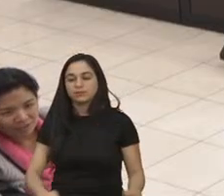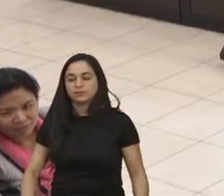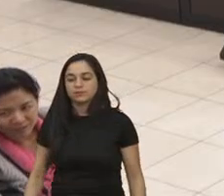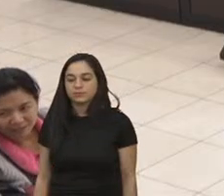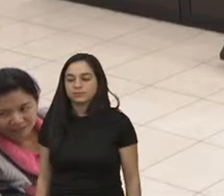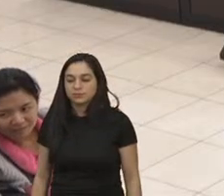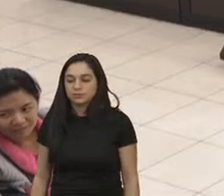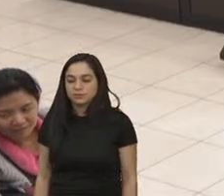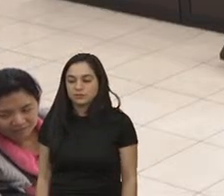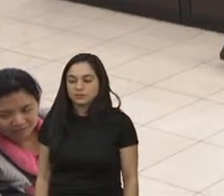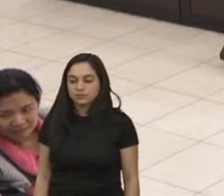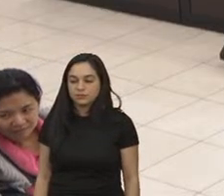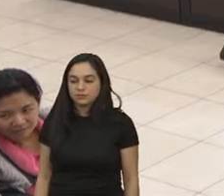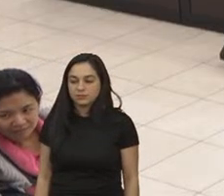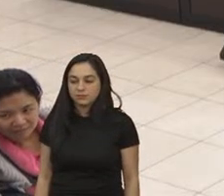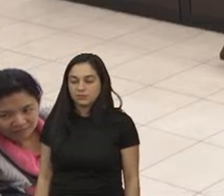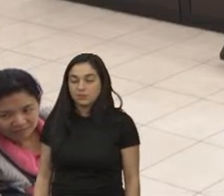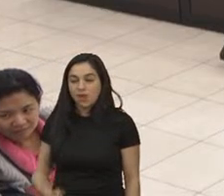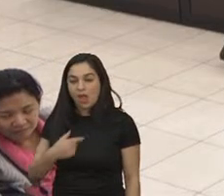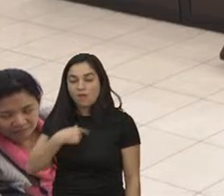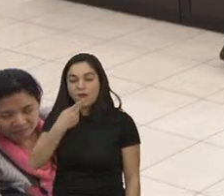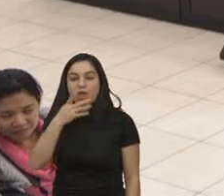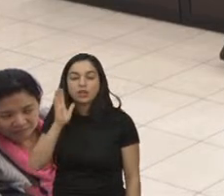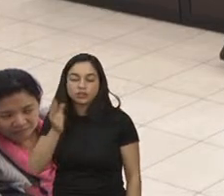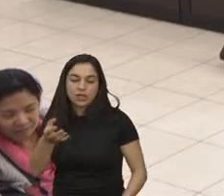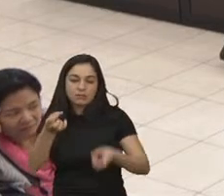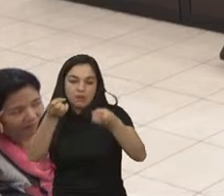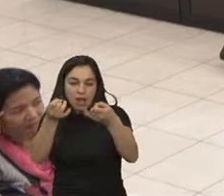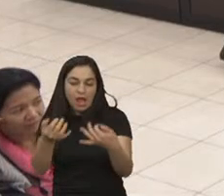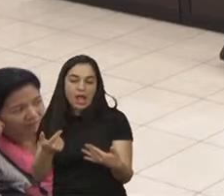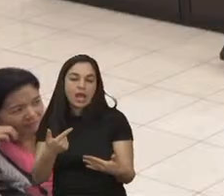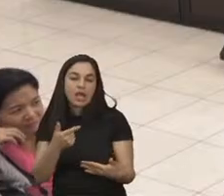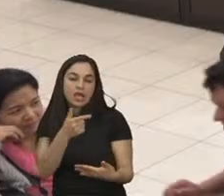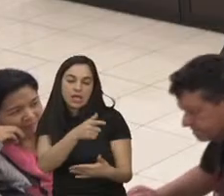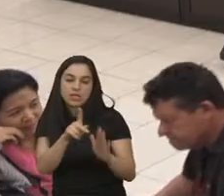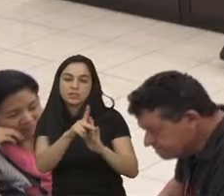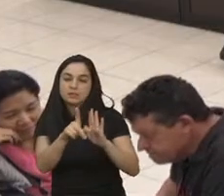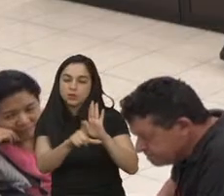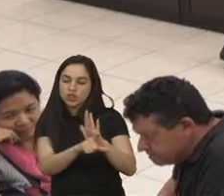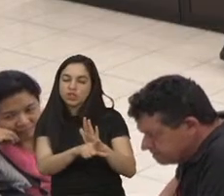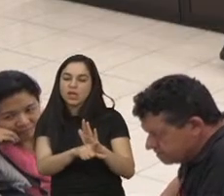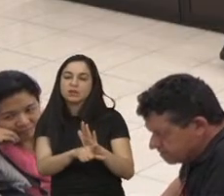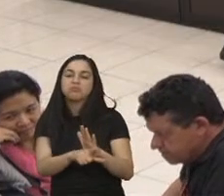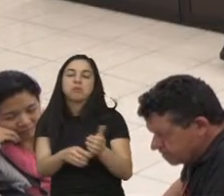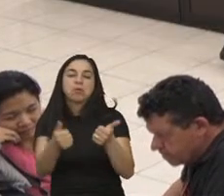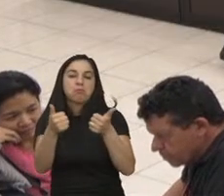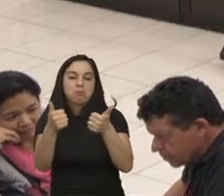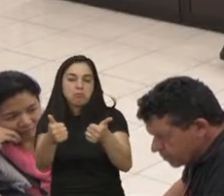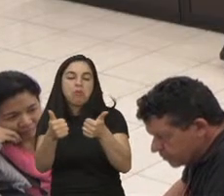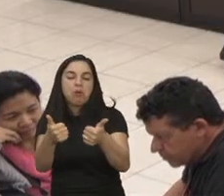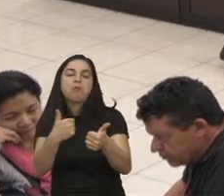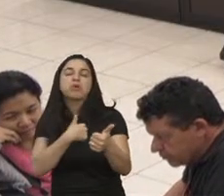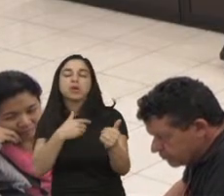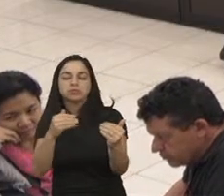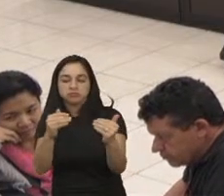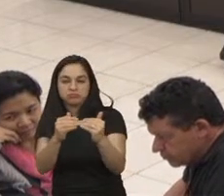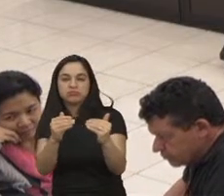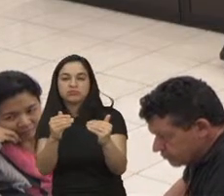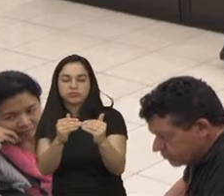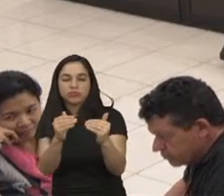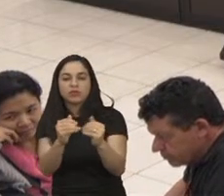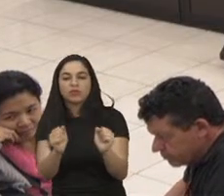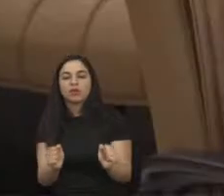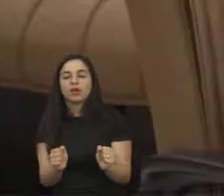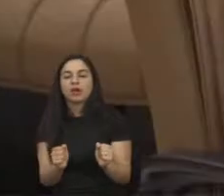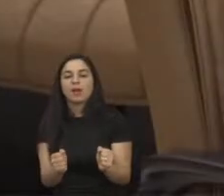de cara dizer que eu vou ser favorável a esse projeto, porque eu acho que ele isoladamente é um bom projeto, traz inovações